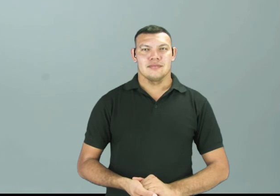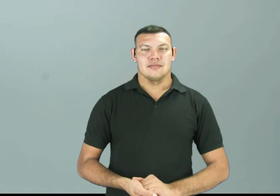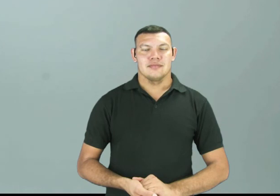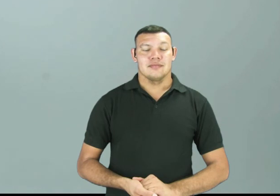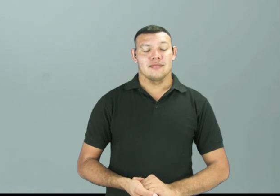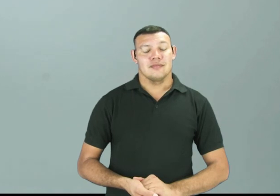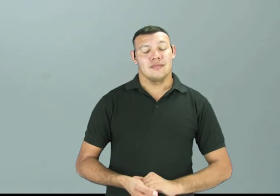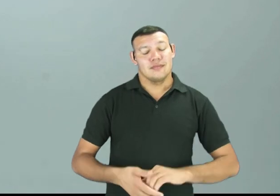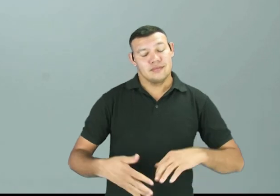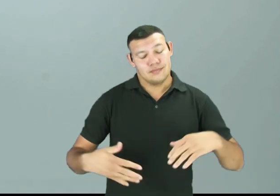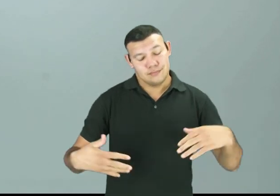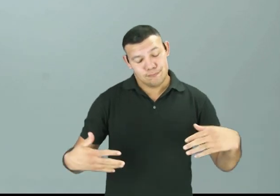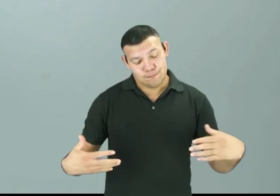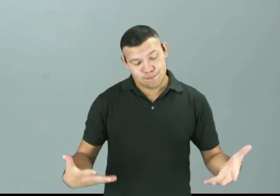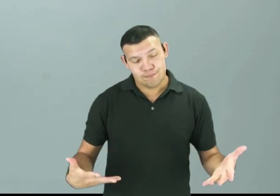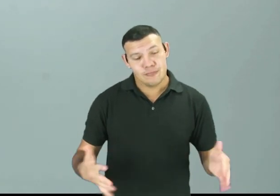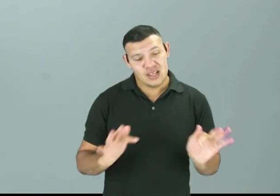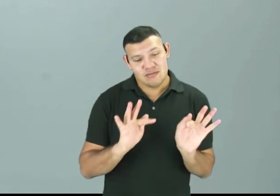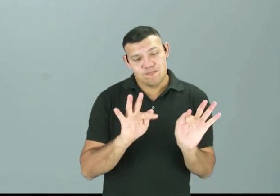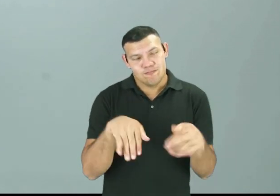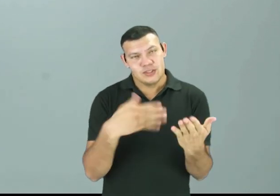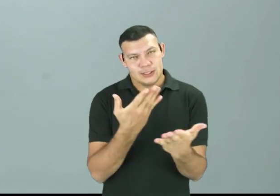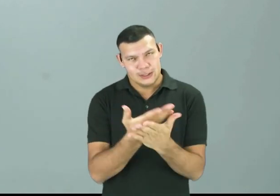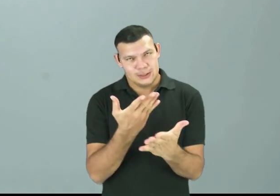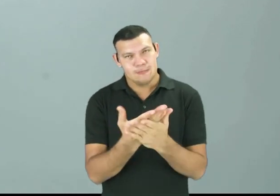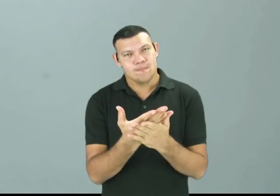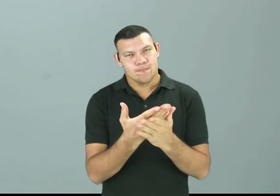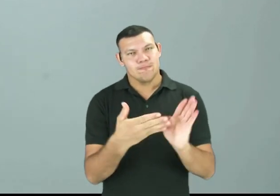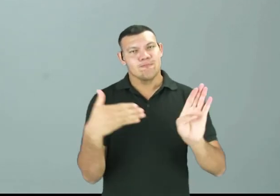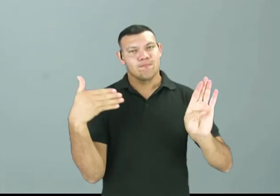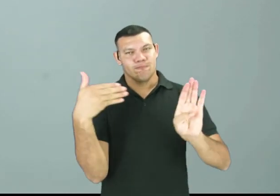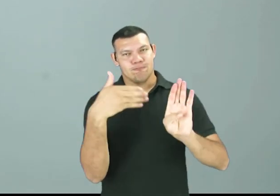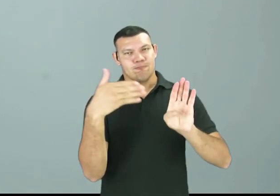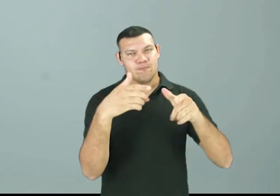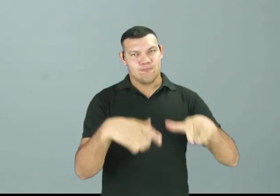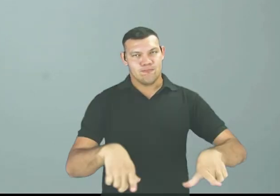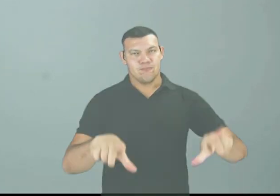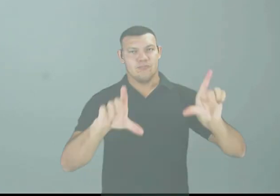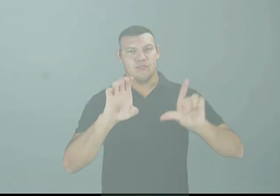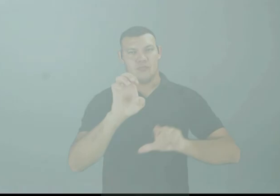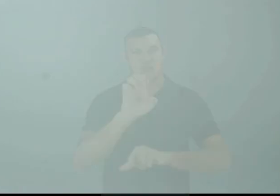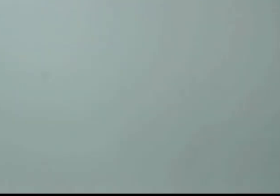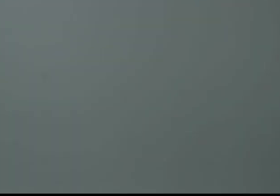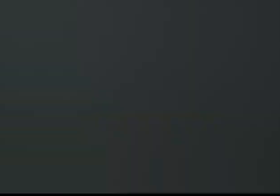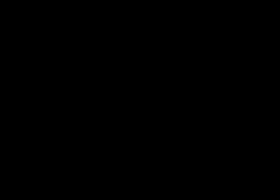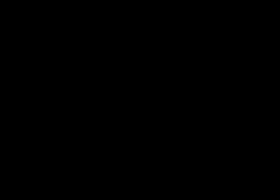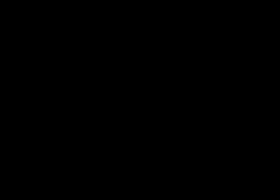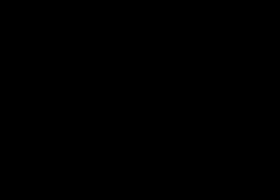Bem, alunos, nós ficamos por aqui. Acesse a plataforma Eduque e até a nossa próxima aula.